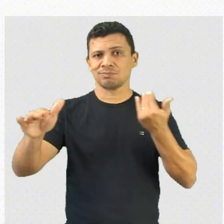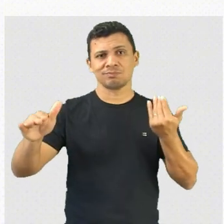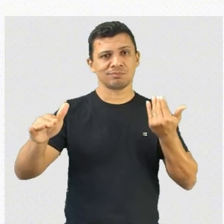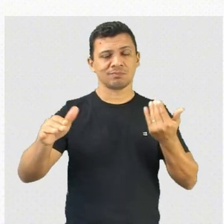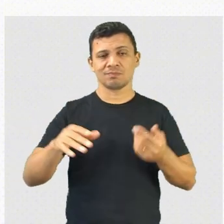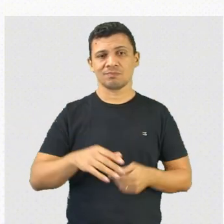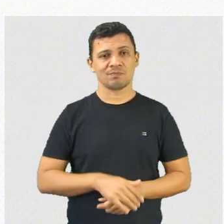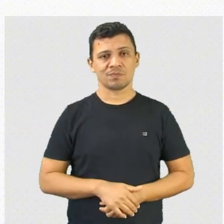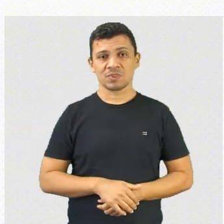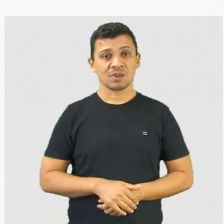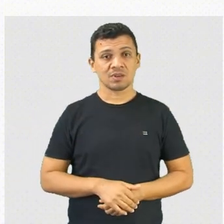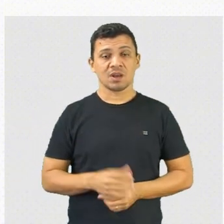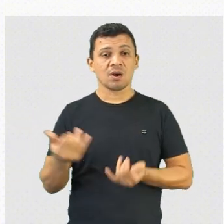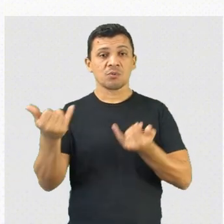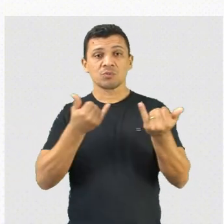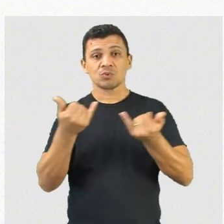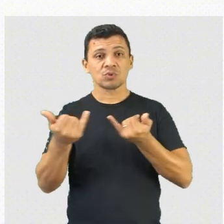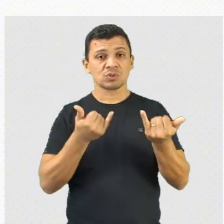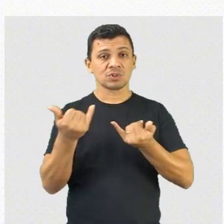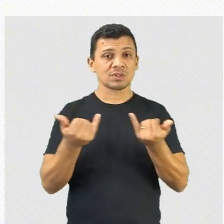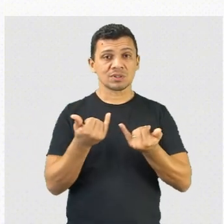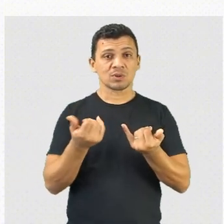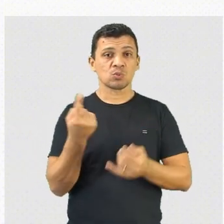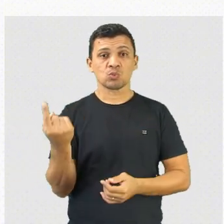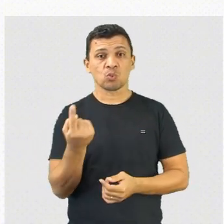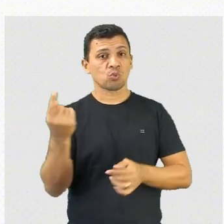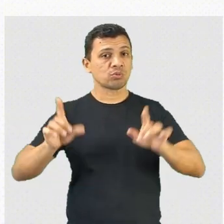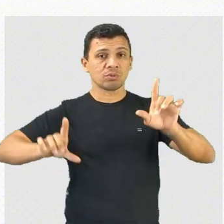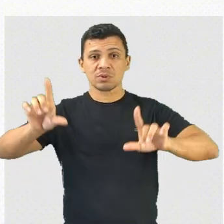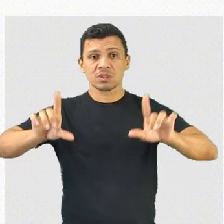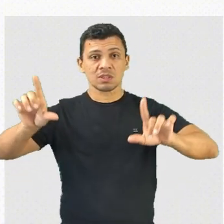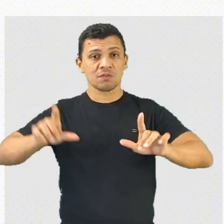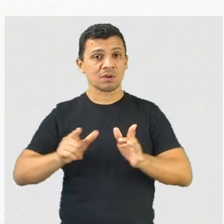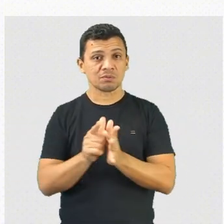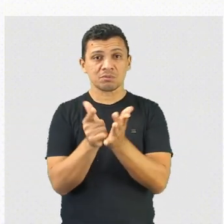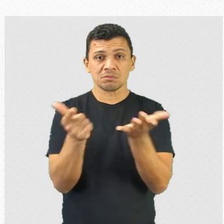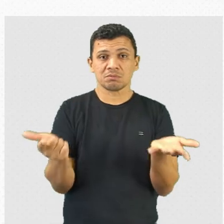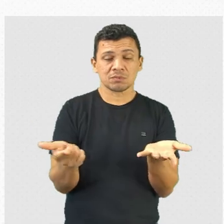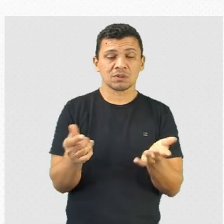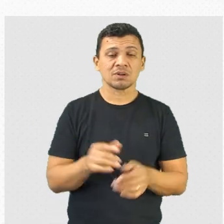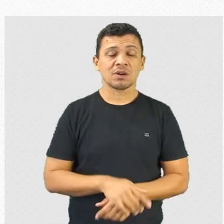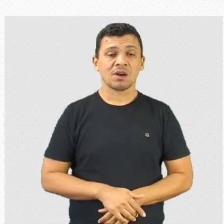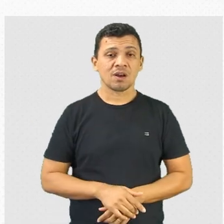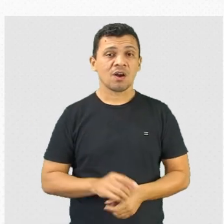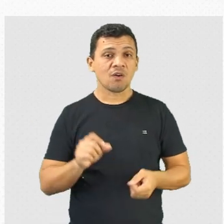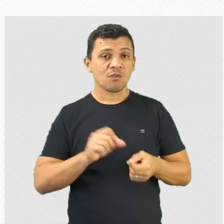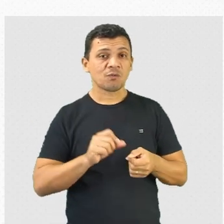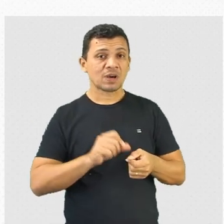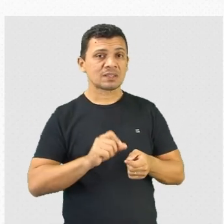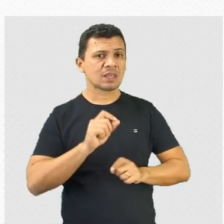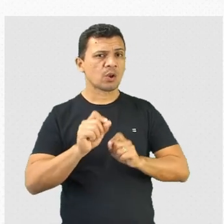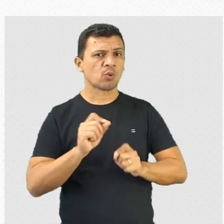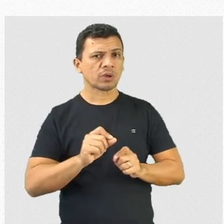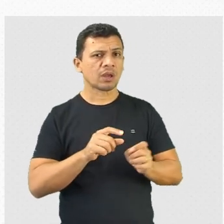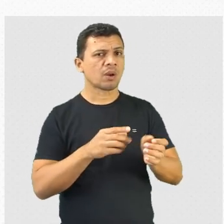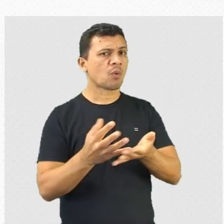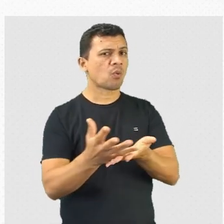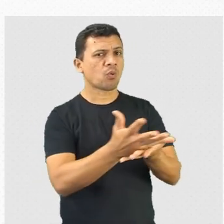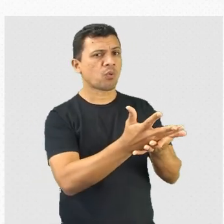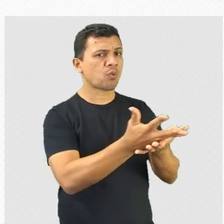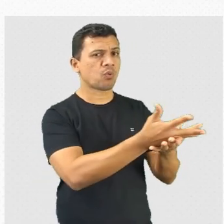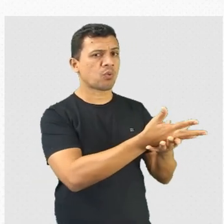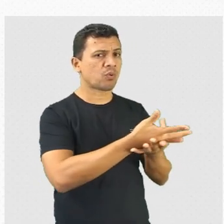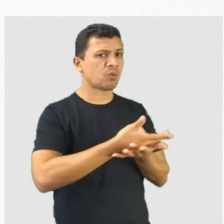cabem muitas notícias dentro de um noticiário. Então, os noticiários, né, os editores, eles vão fazer ali um compilado das coisas que eles